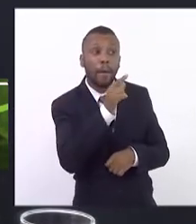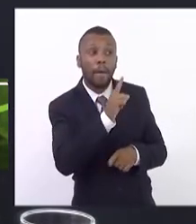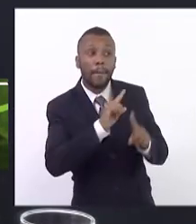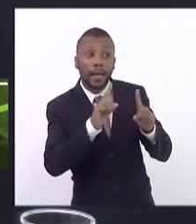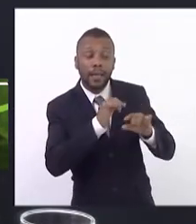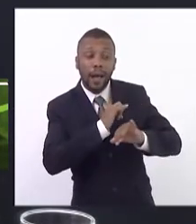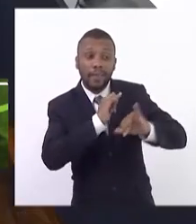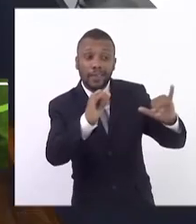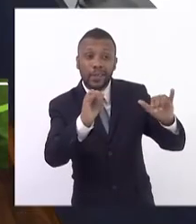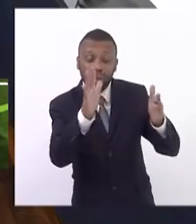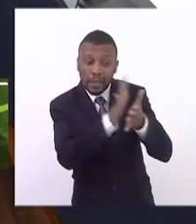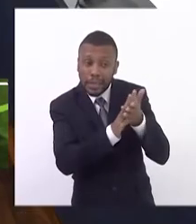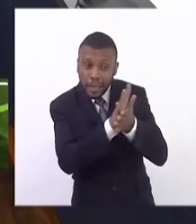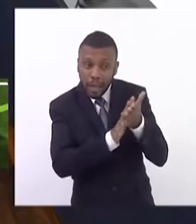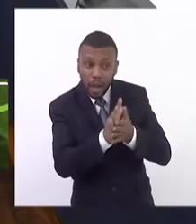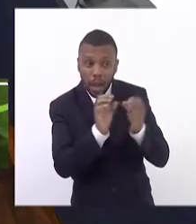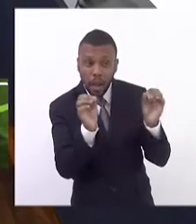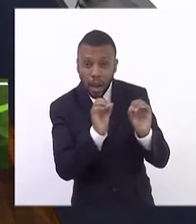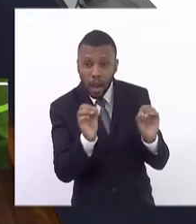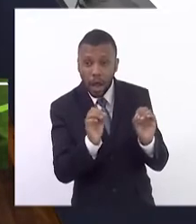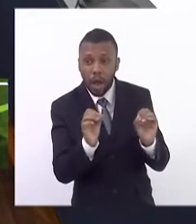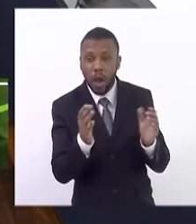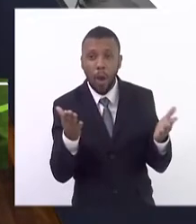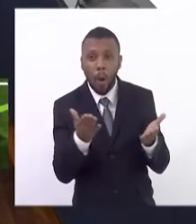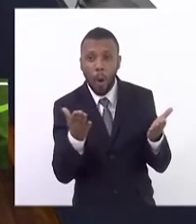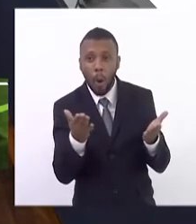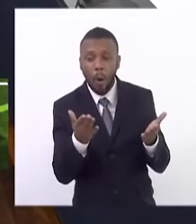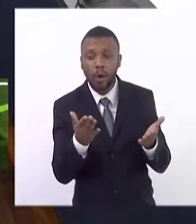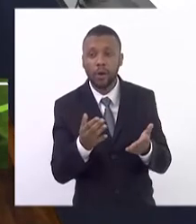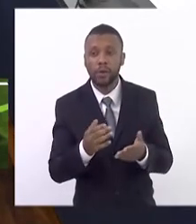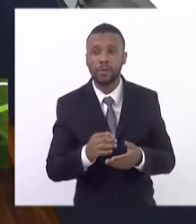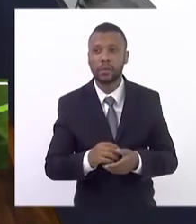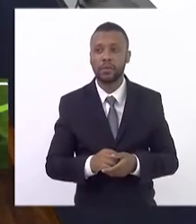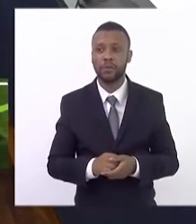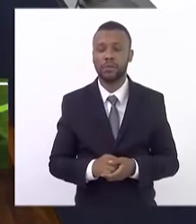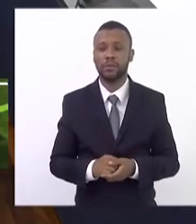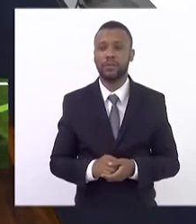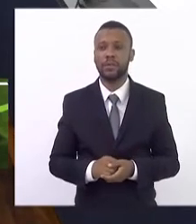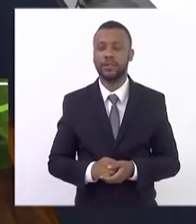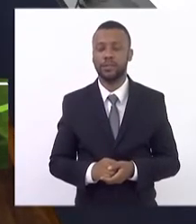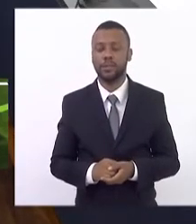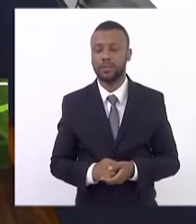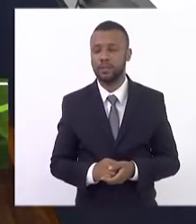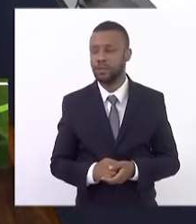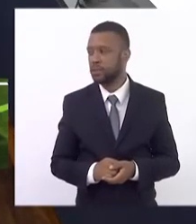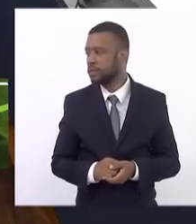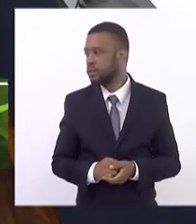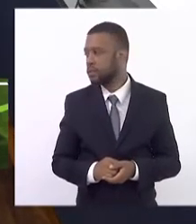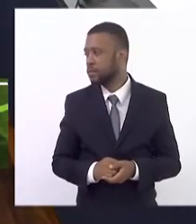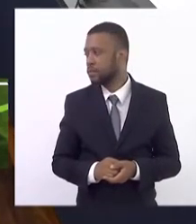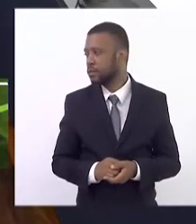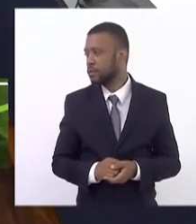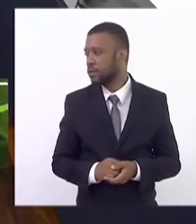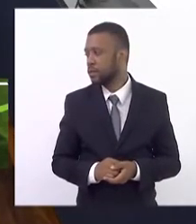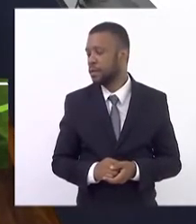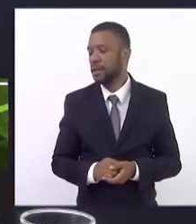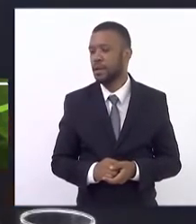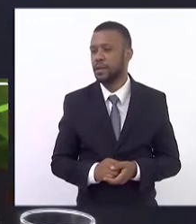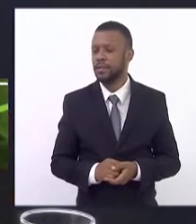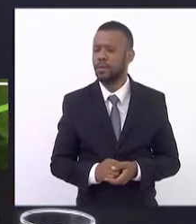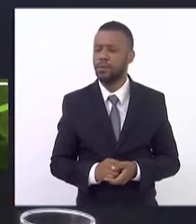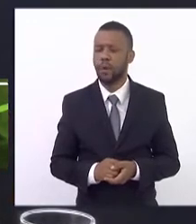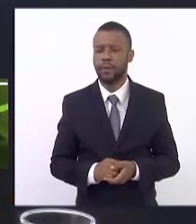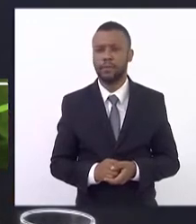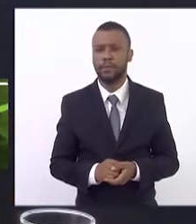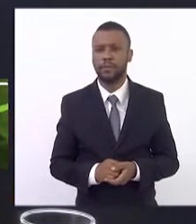avisamos ninguém ontem, não, viu? A gente avisou, a gente convocou a tempo. Não, viu? Não tem problema, não. Eu sei que vocês avisam com antecedência, porque